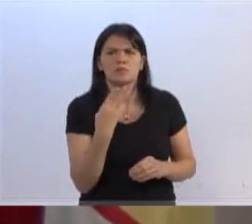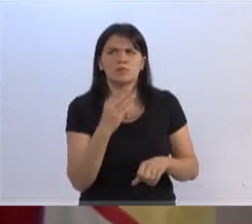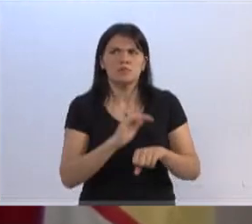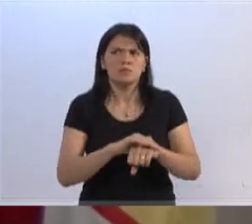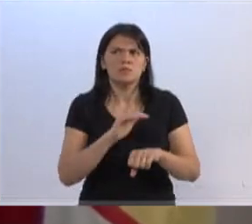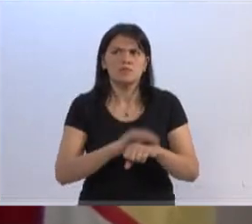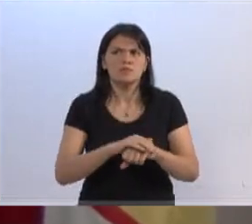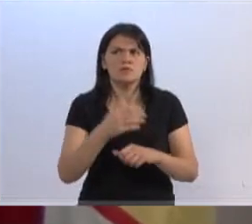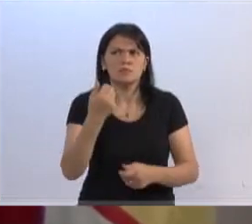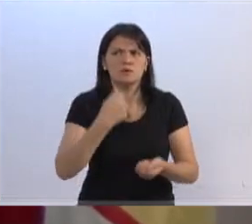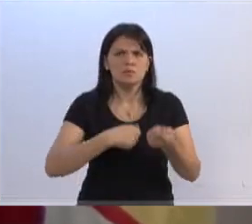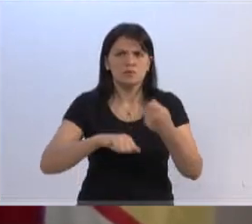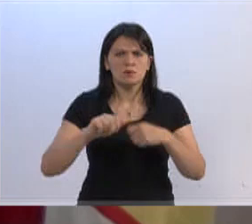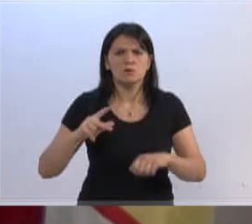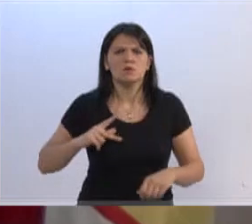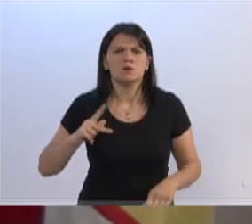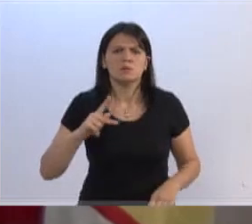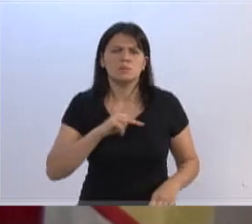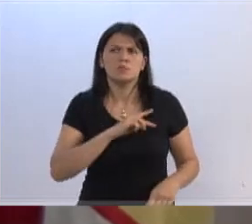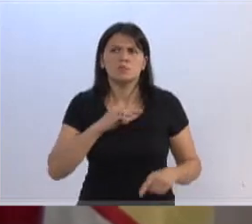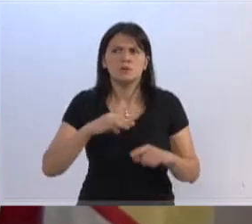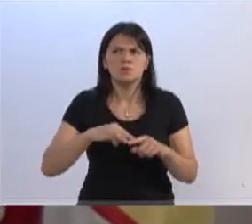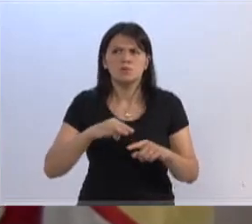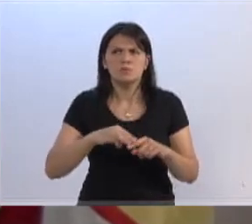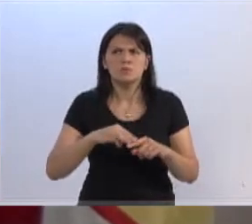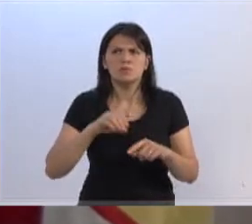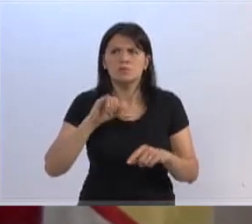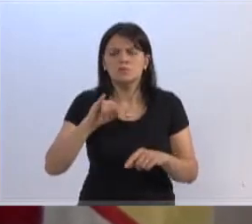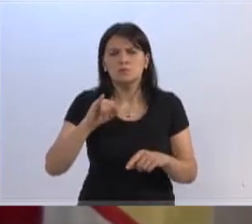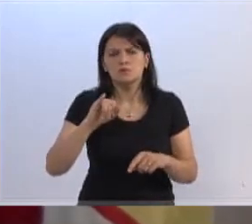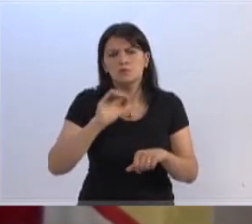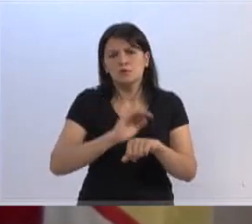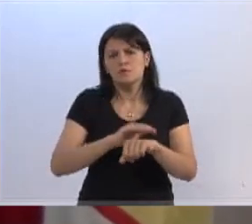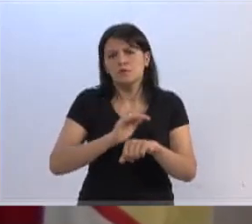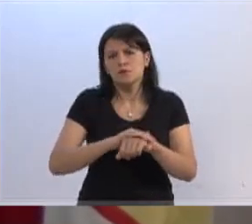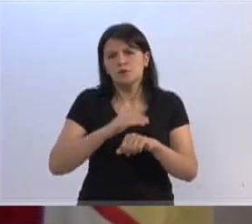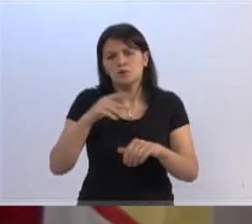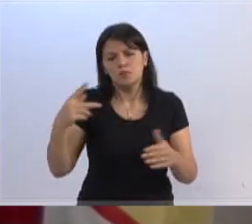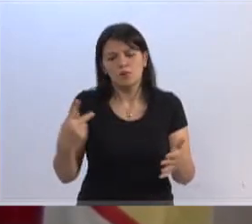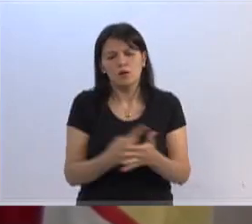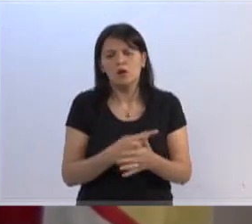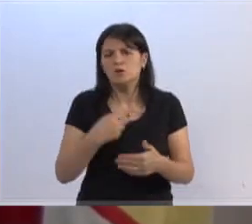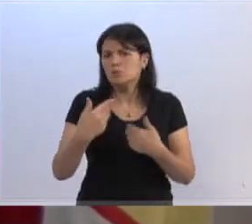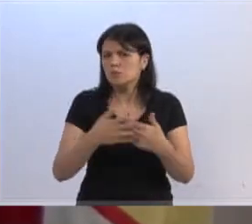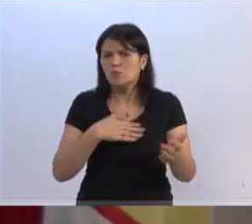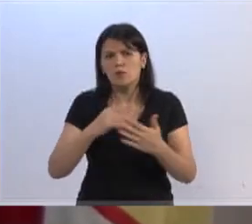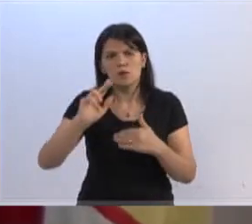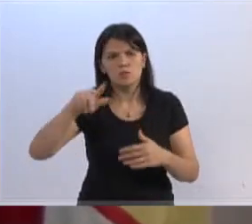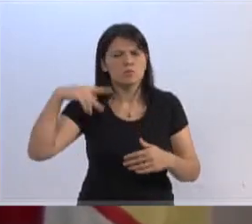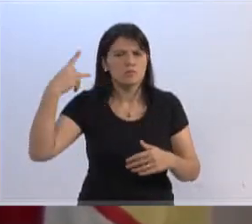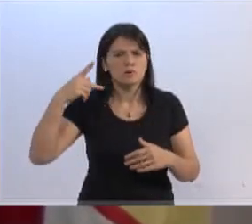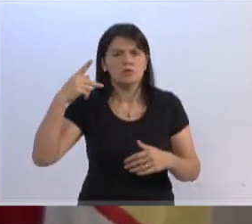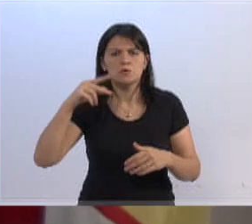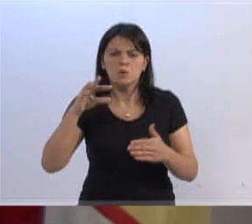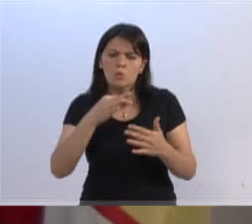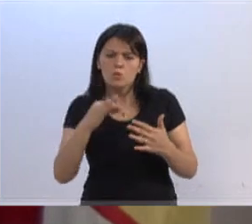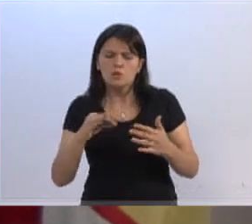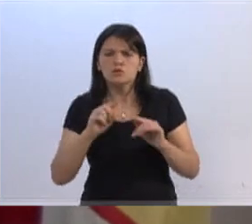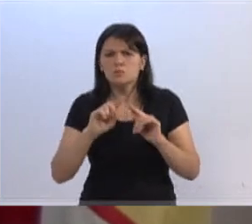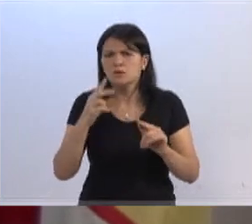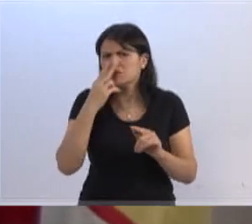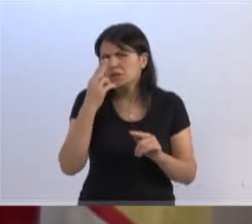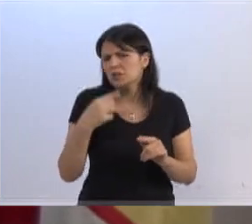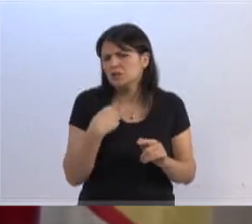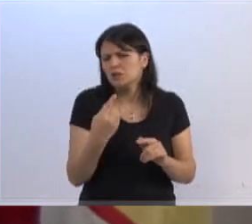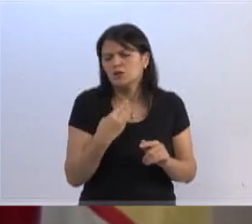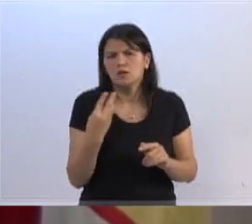da administração aqui pública municipal. Se estiver cometendo alguma injustiça, qualquer outro vereador pode fazer uma correção, mas me parece que nós 3 não